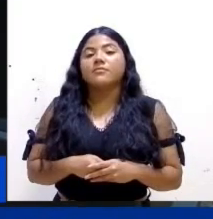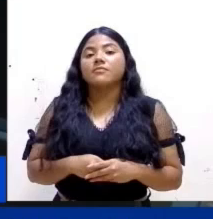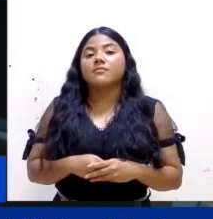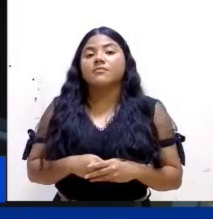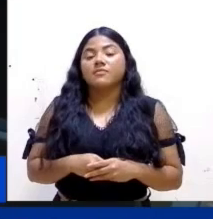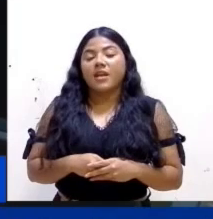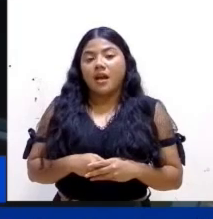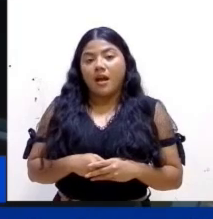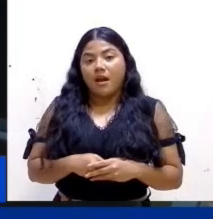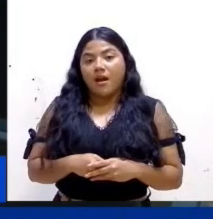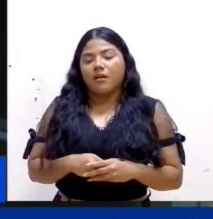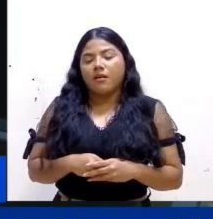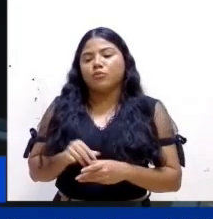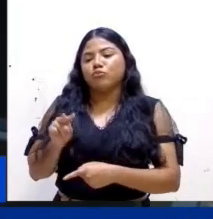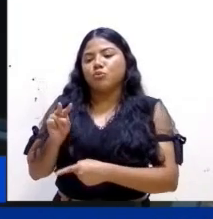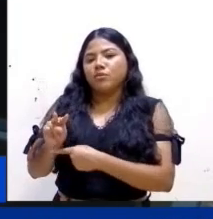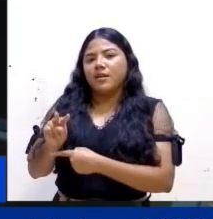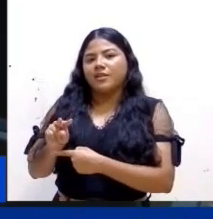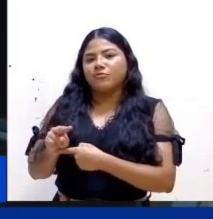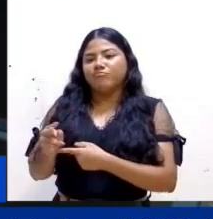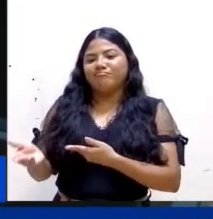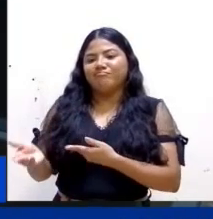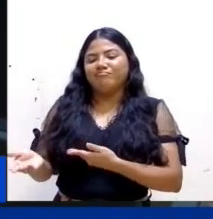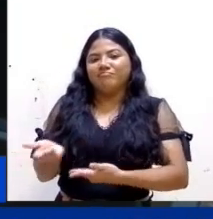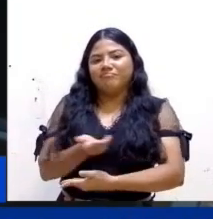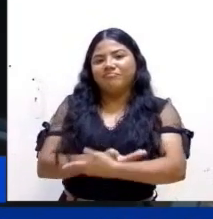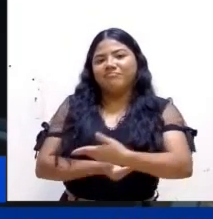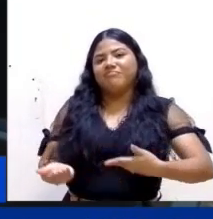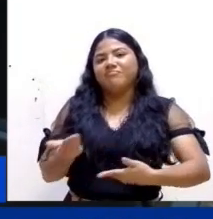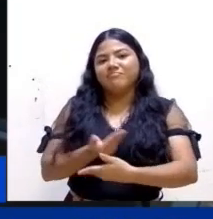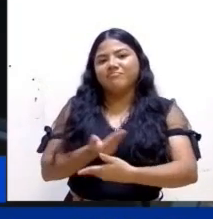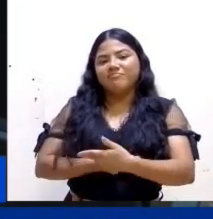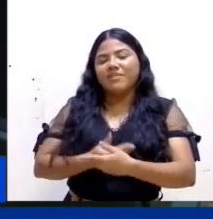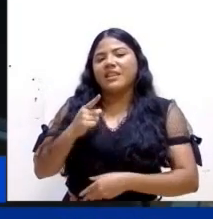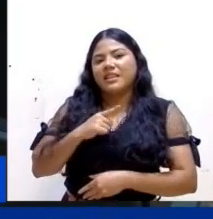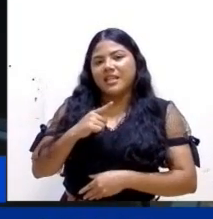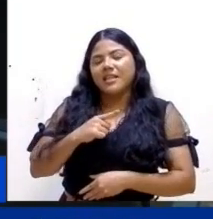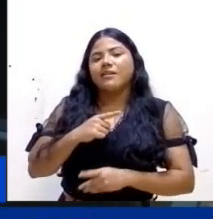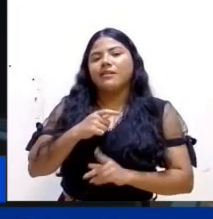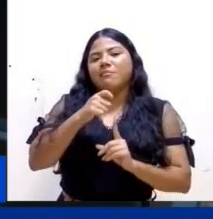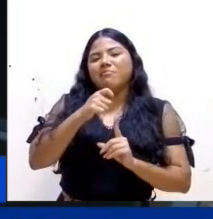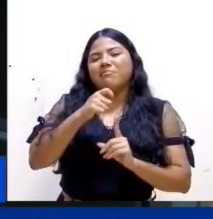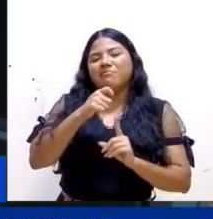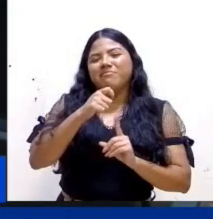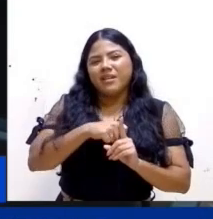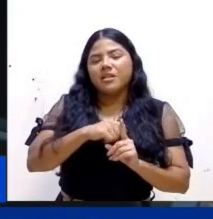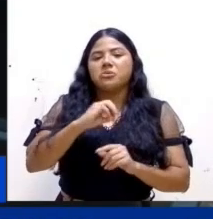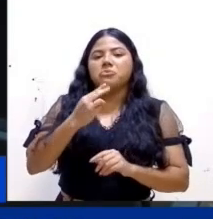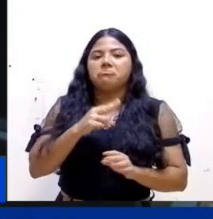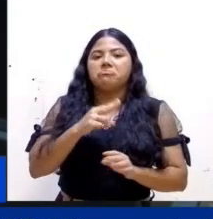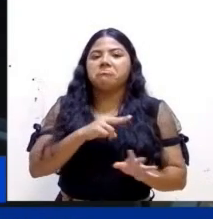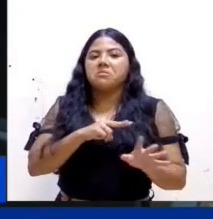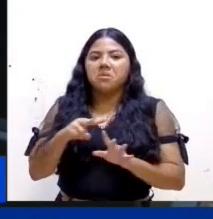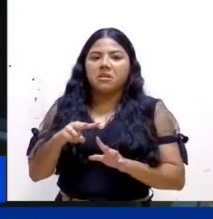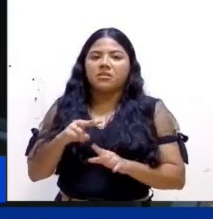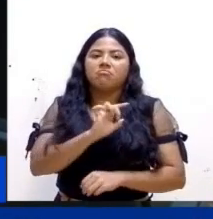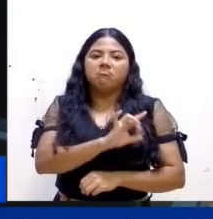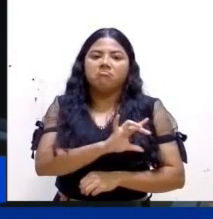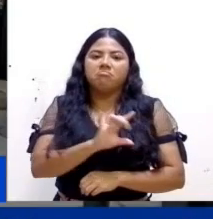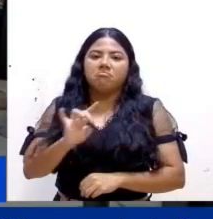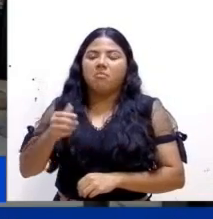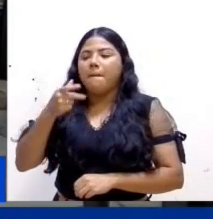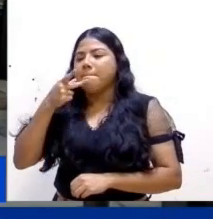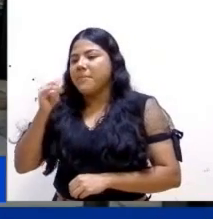guarda alternada. É a guarda alternada, que é uma outra situação. Via de regra,